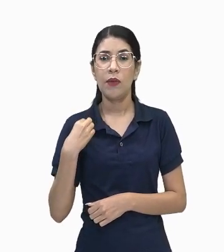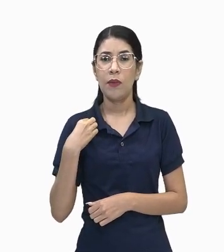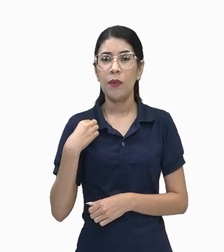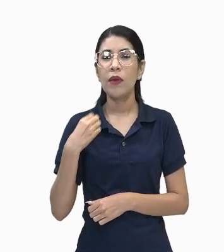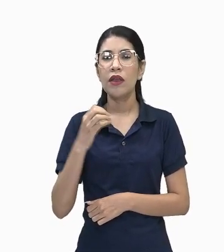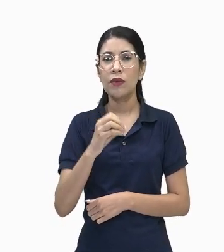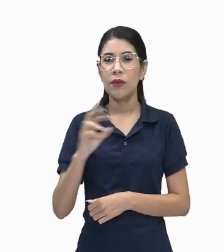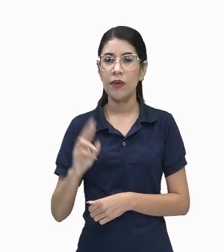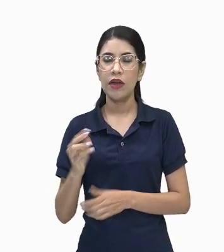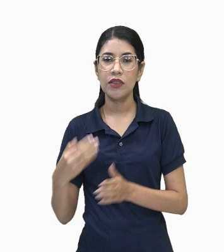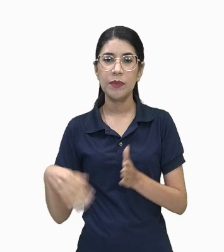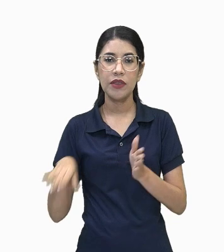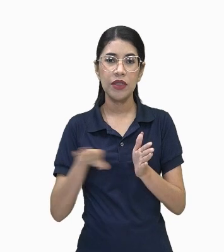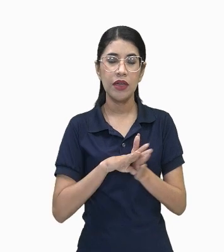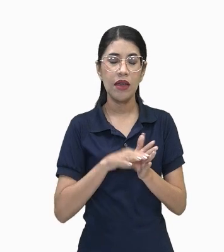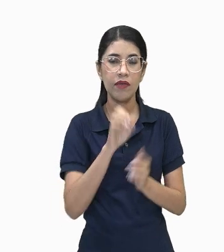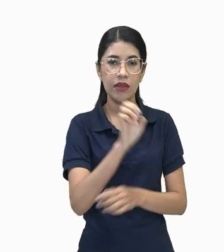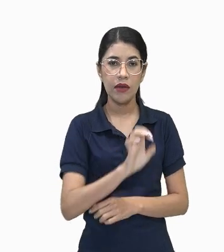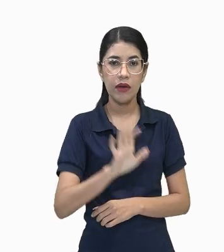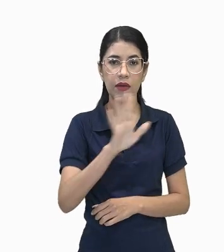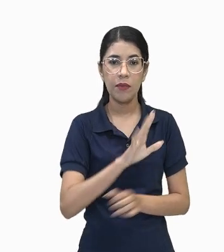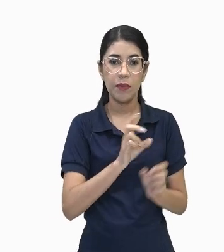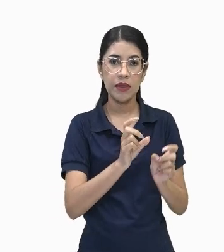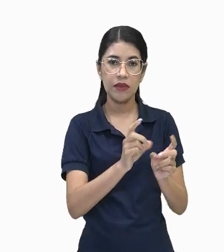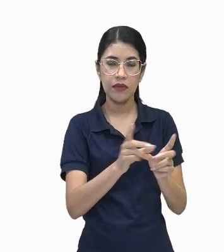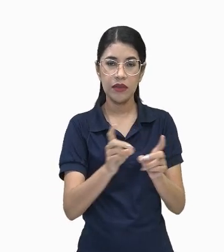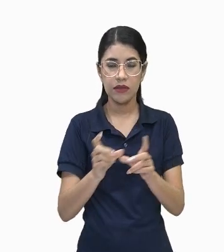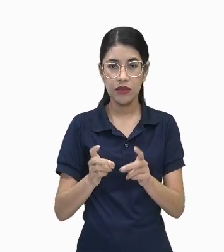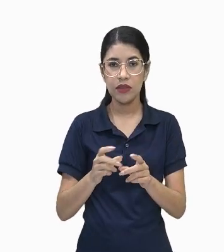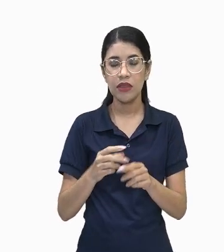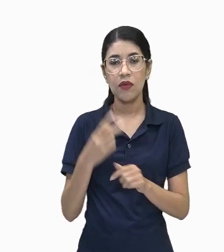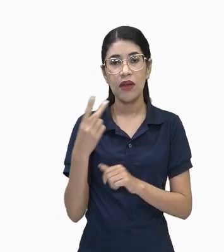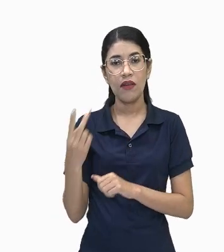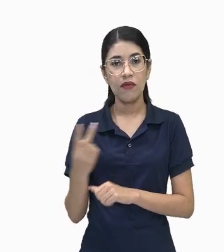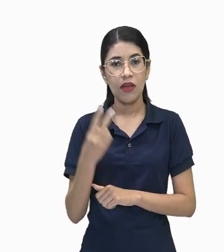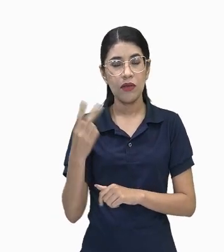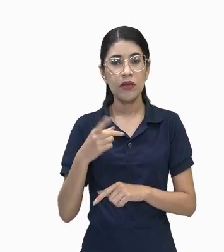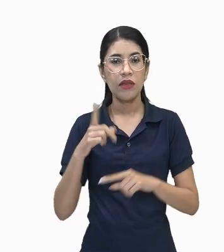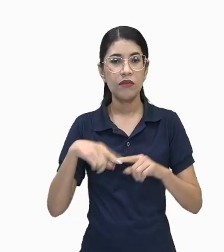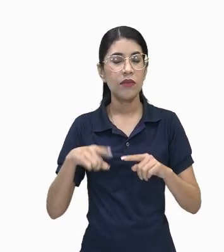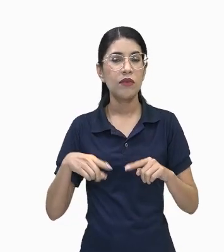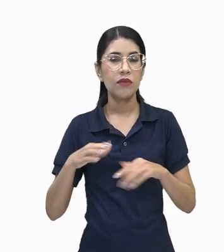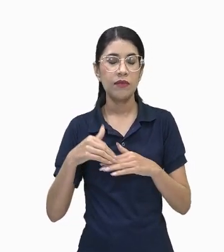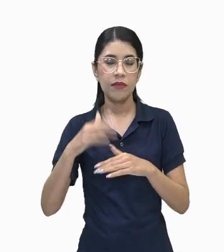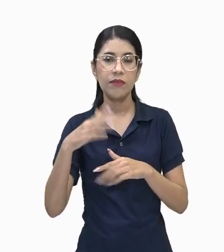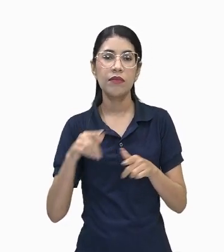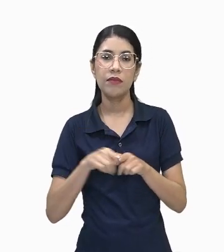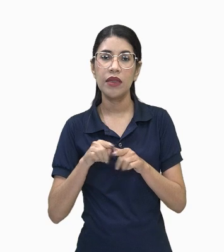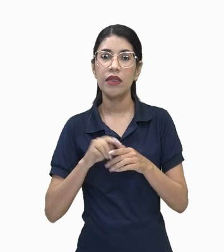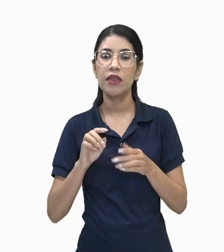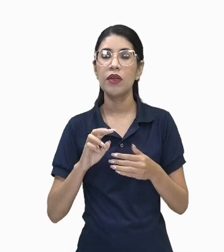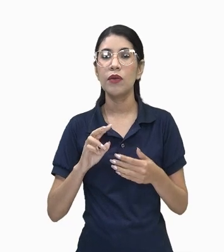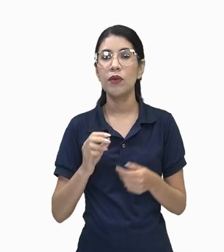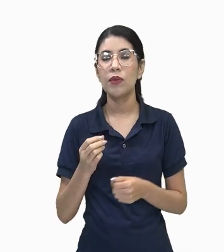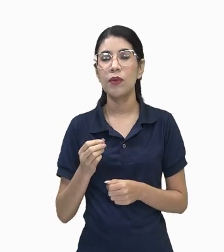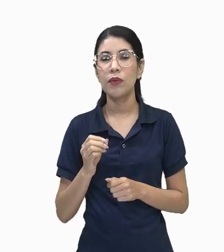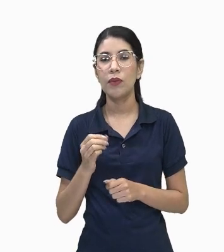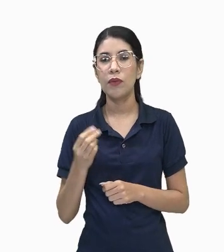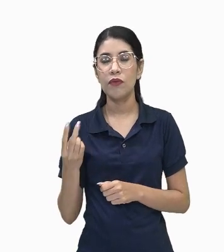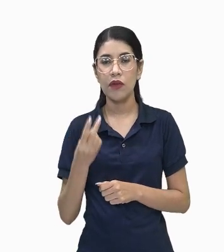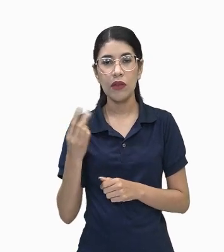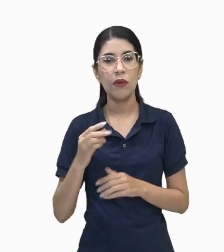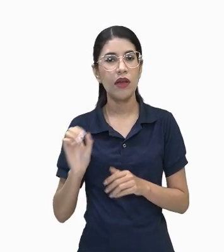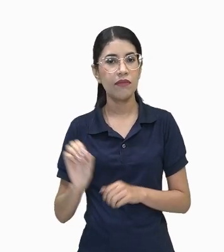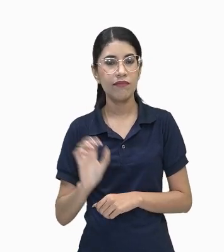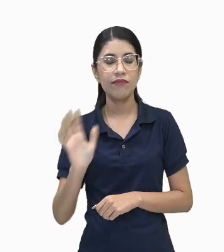do Oriente para as feiras medievais. Eram produtos valorizadíssimos, consequentemente com um preço bastante elevado, que